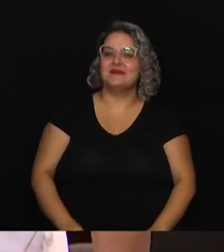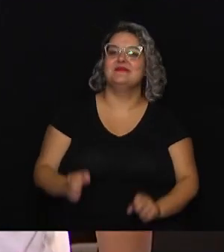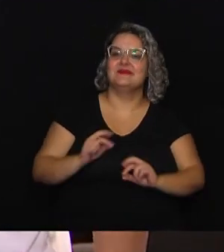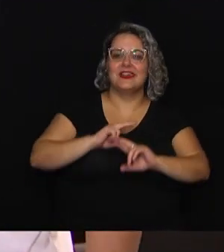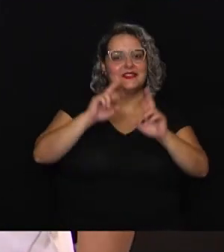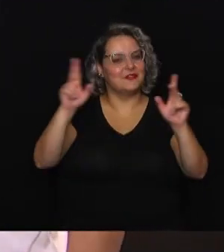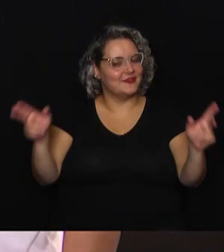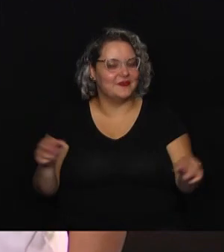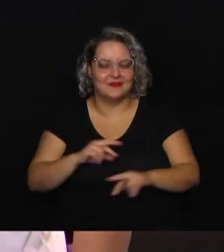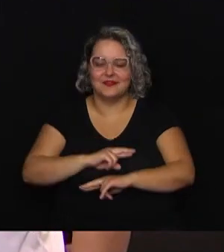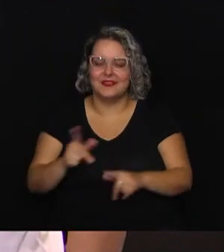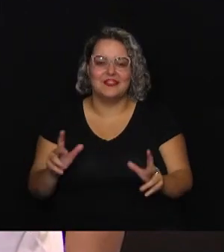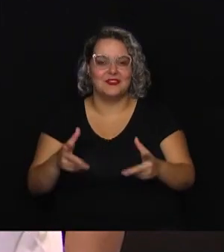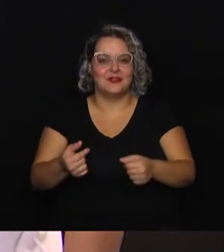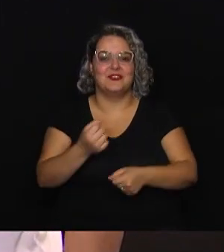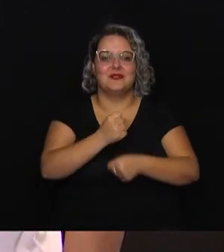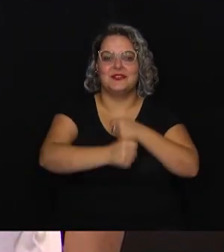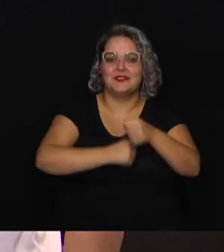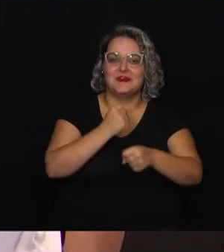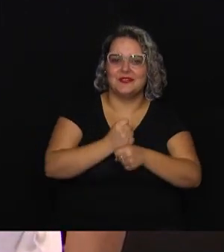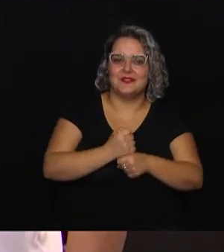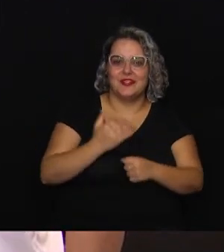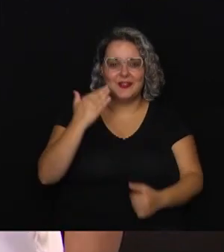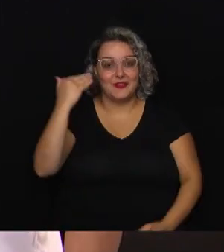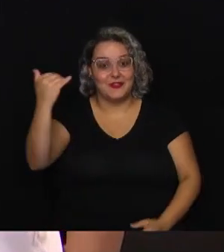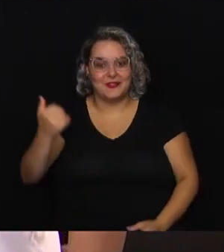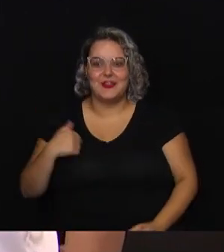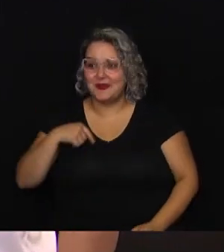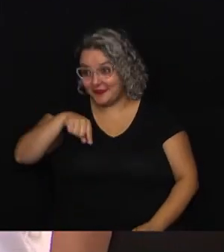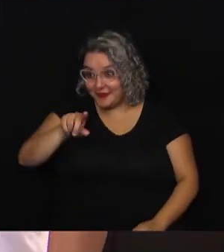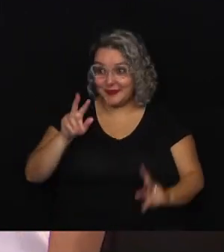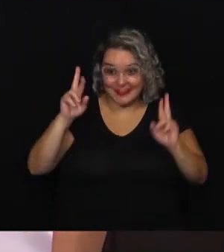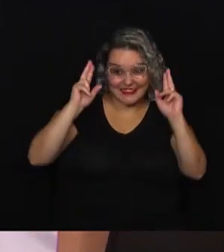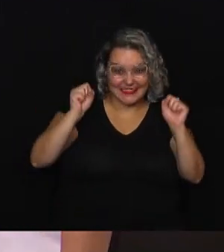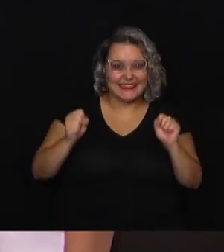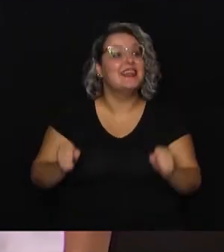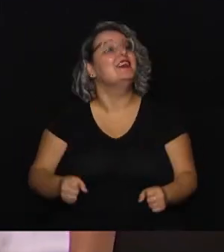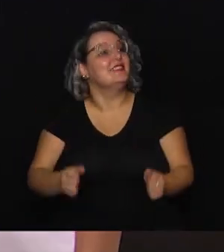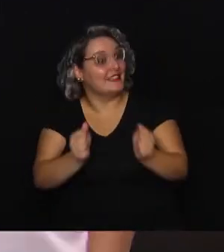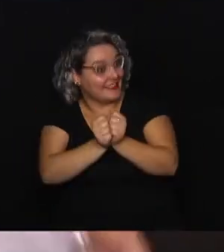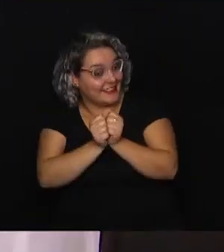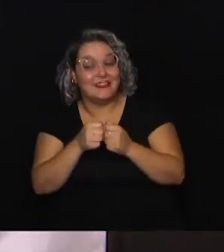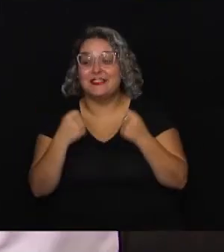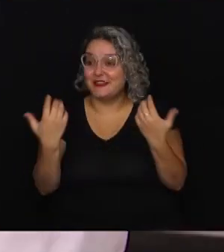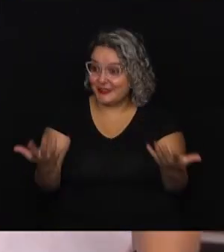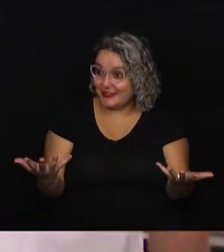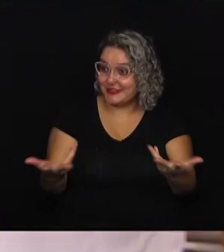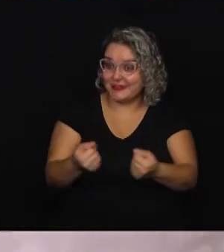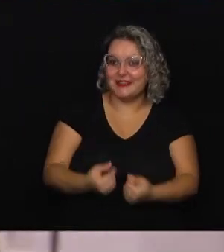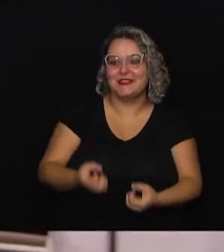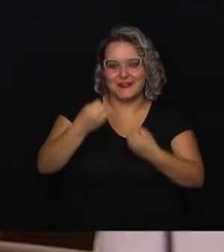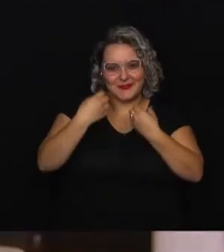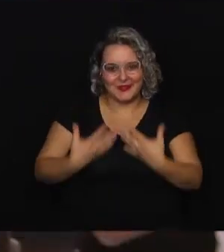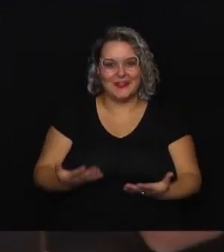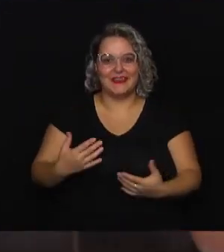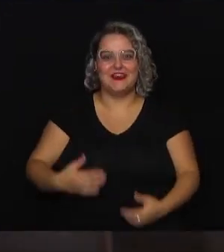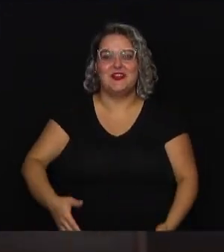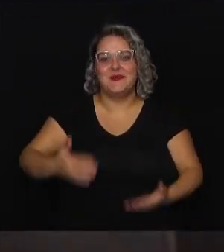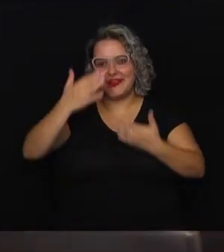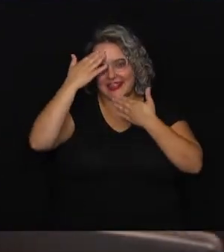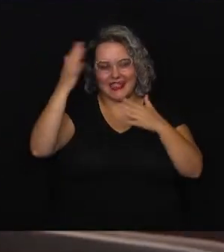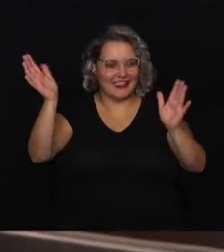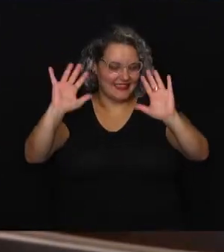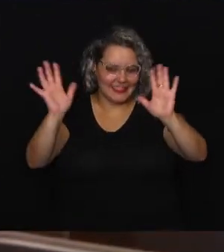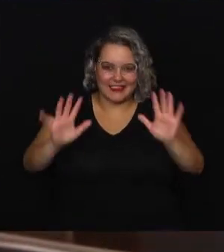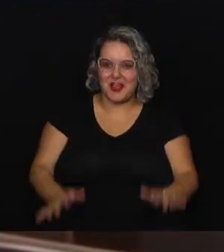de todos os outros anos. Bom, sucesso, vou lá no tênis acompanhar e torcer. A gente conta com todos vocês. Boa. Obrigada, gente. Valeu, tchau, tchau. Carla. Deixa eu